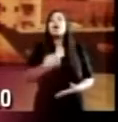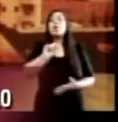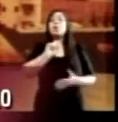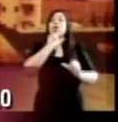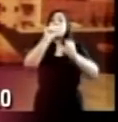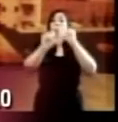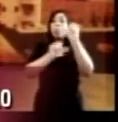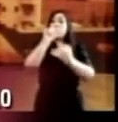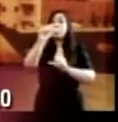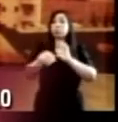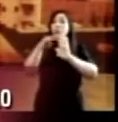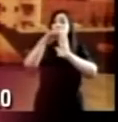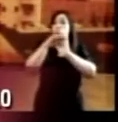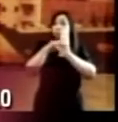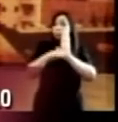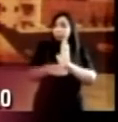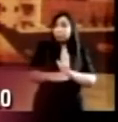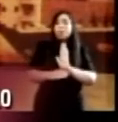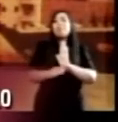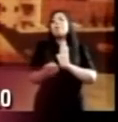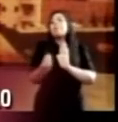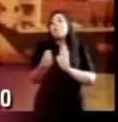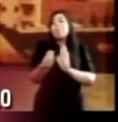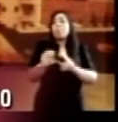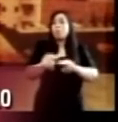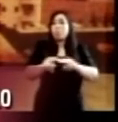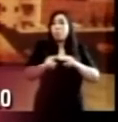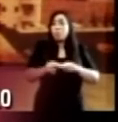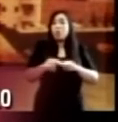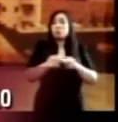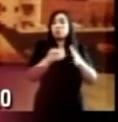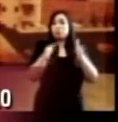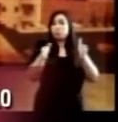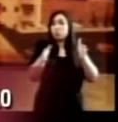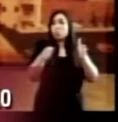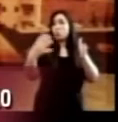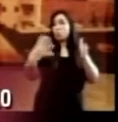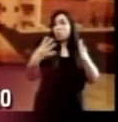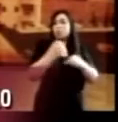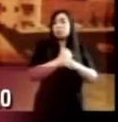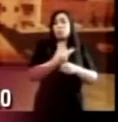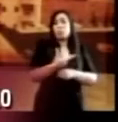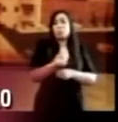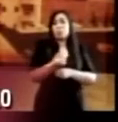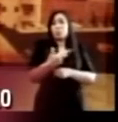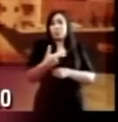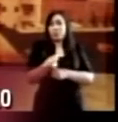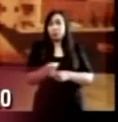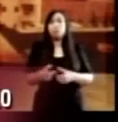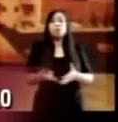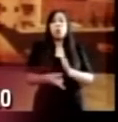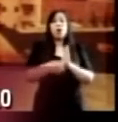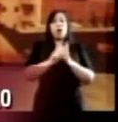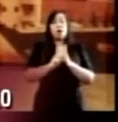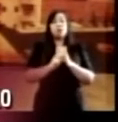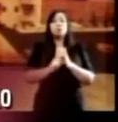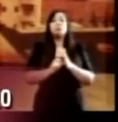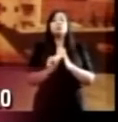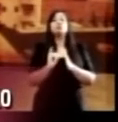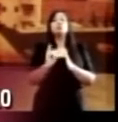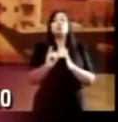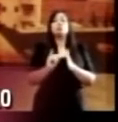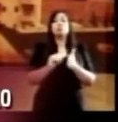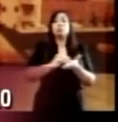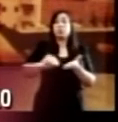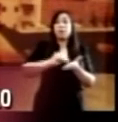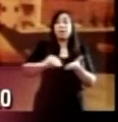e novos protocolos da deliberação 4 de 2020. Antes de passar a palavra ao secretário de